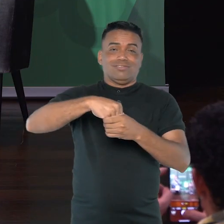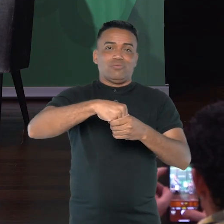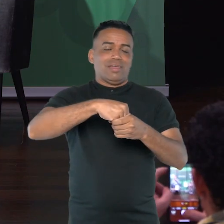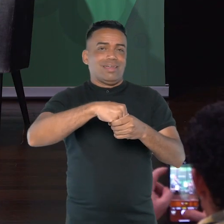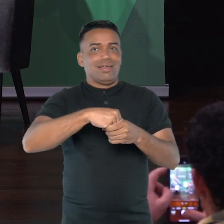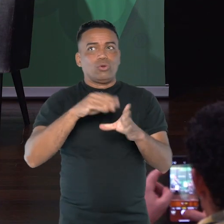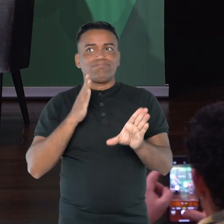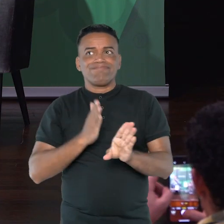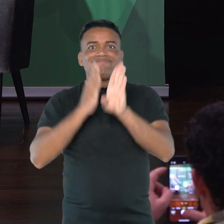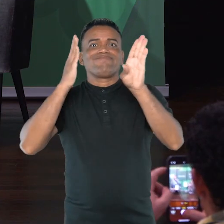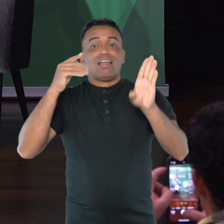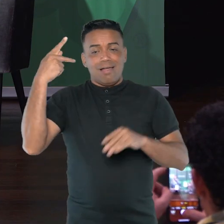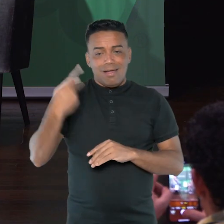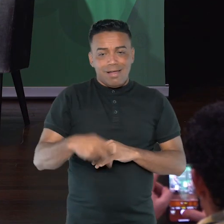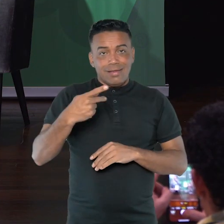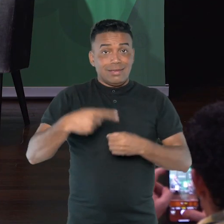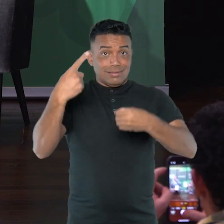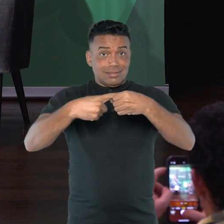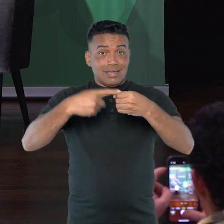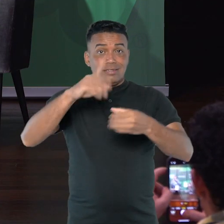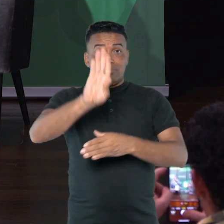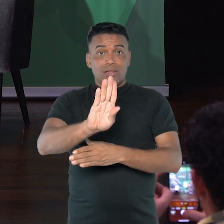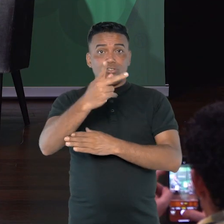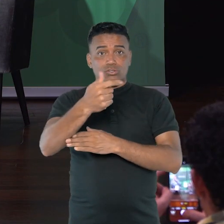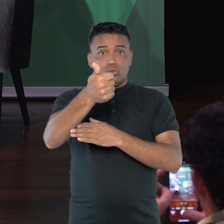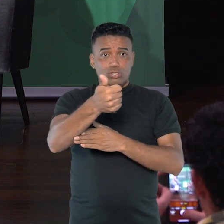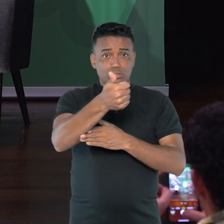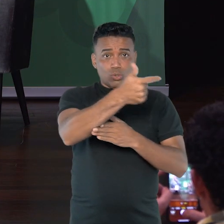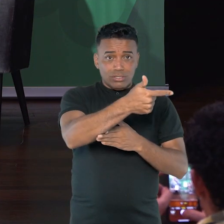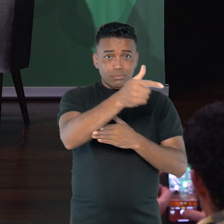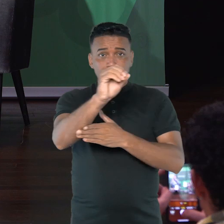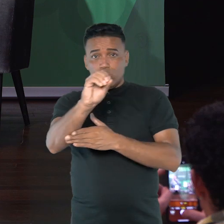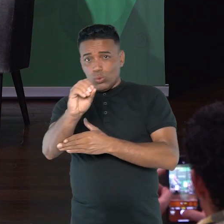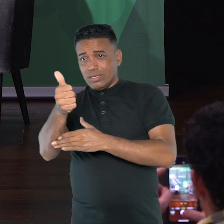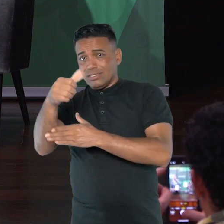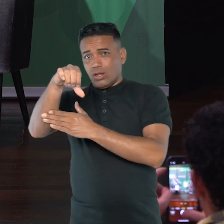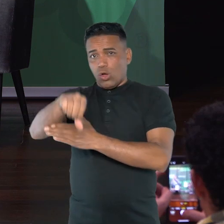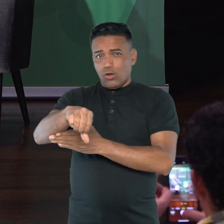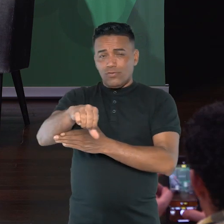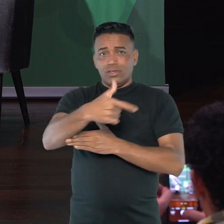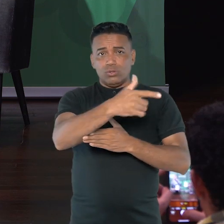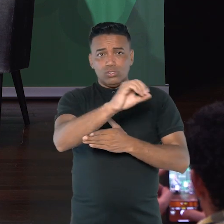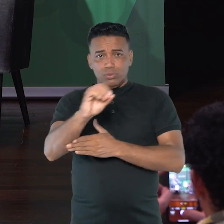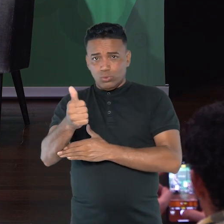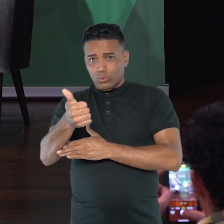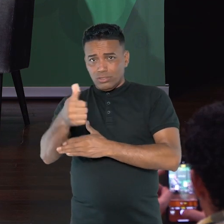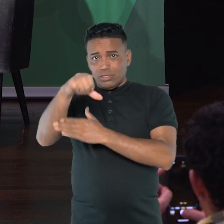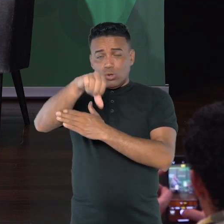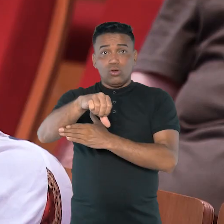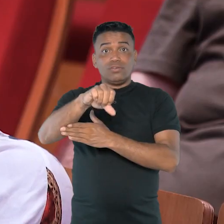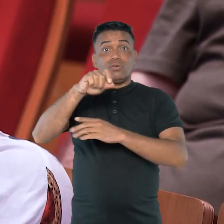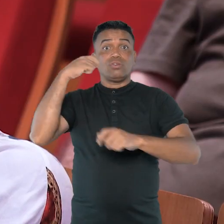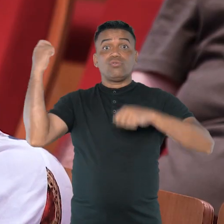descubro, aqui em BH, em 2019, vocês devem lembrar, teve um festival que homenageou o Eduardo